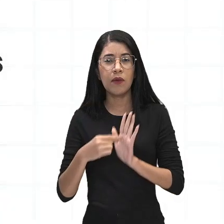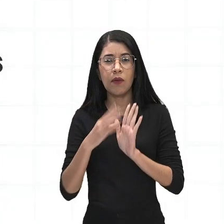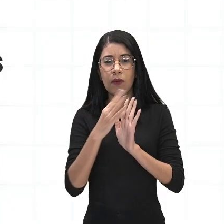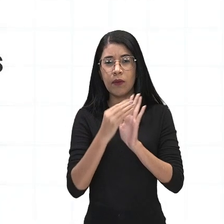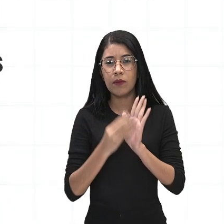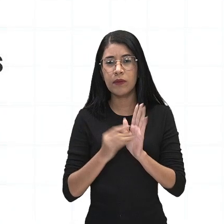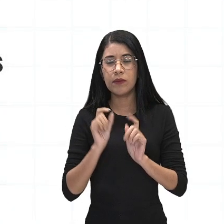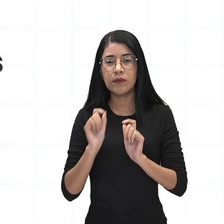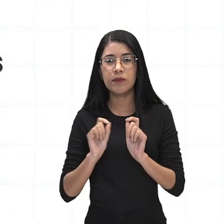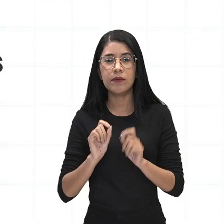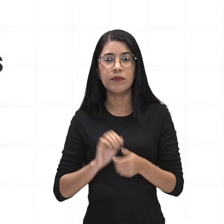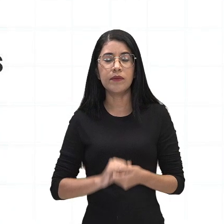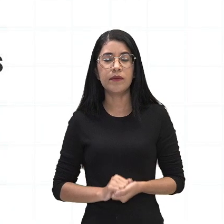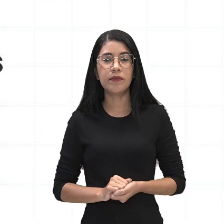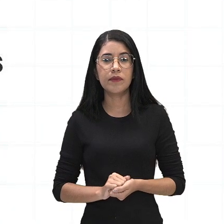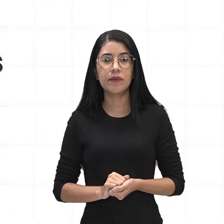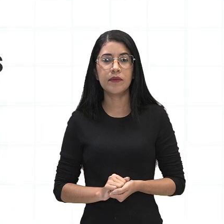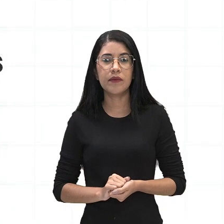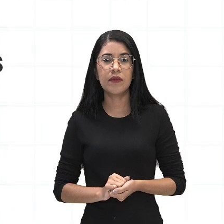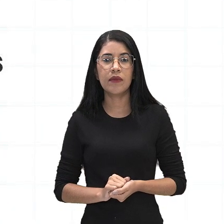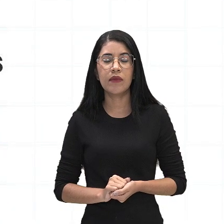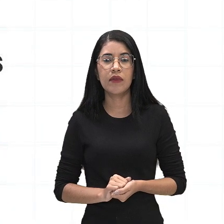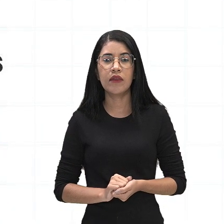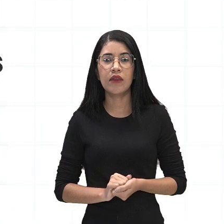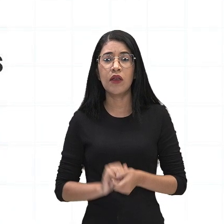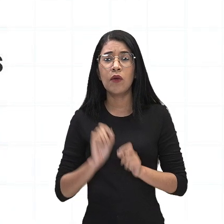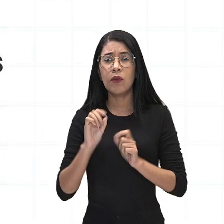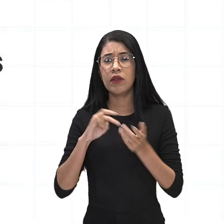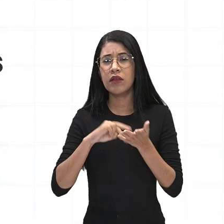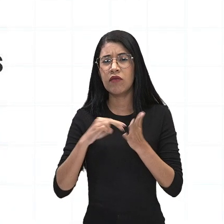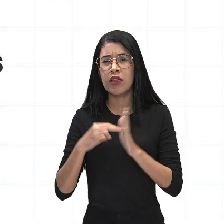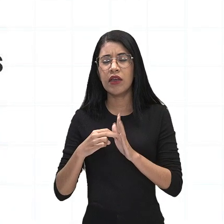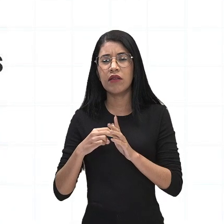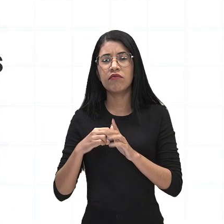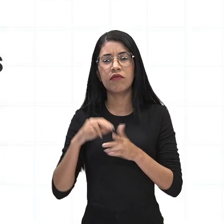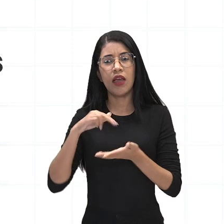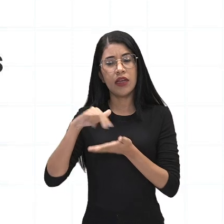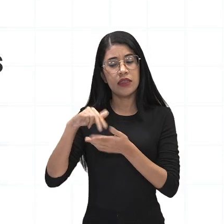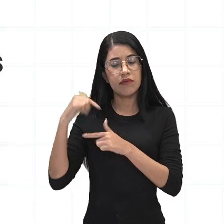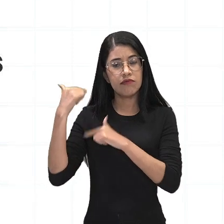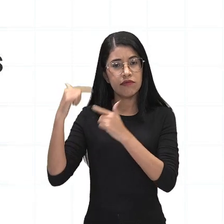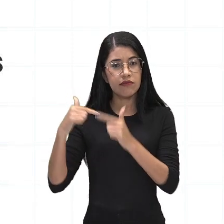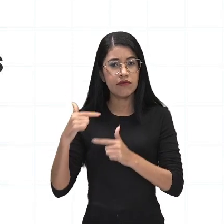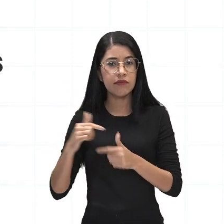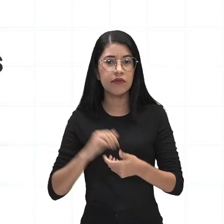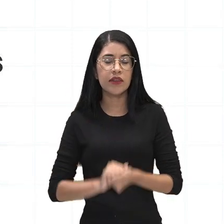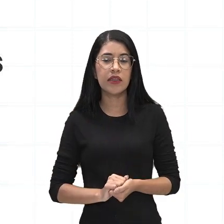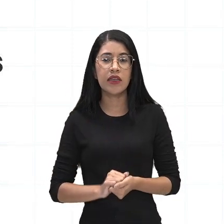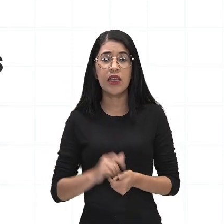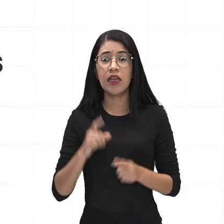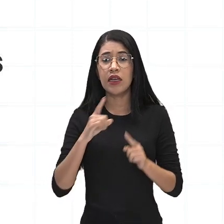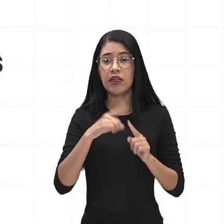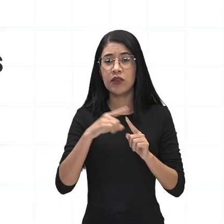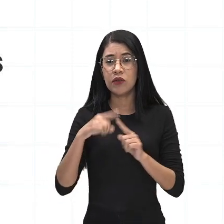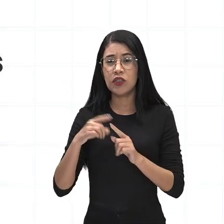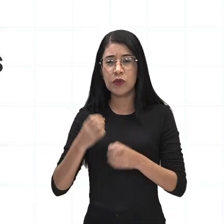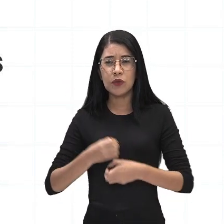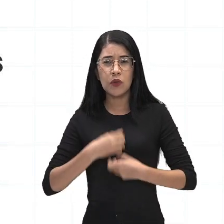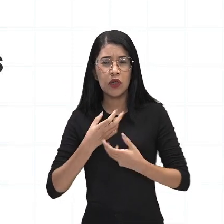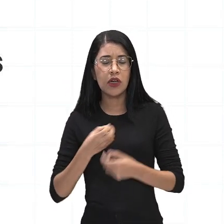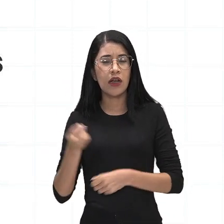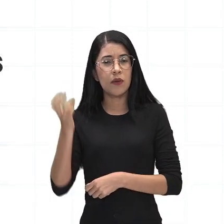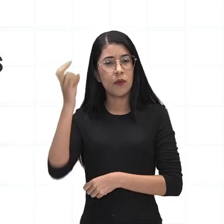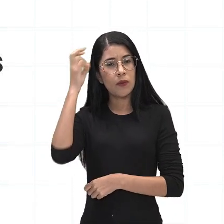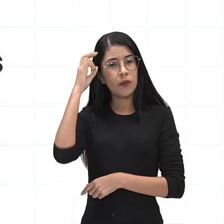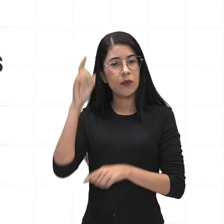danças. Então, conceitos de danças tradicionais. Danças tradicionais são formas de expressão cultural que